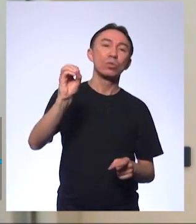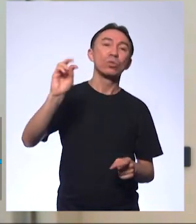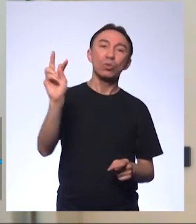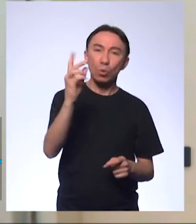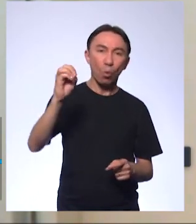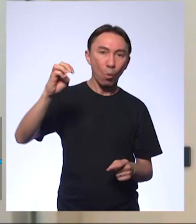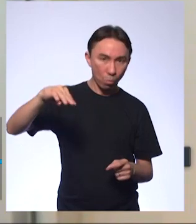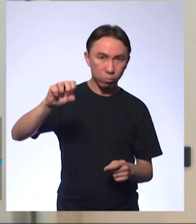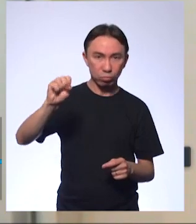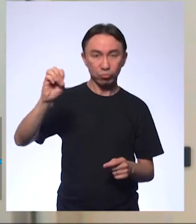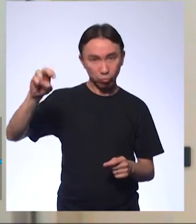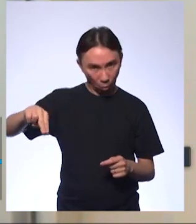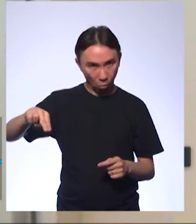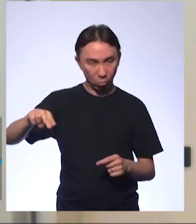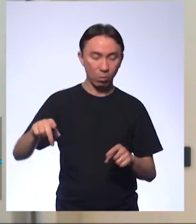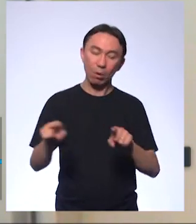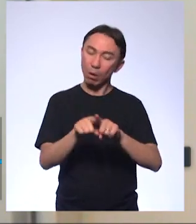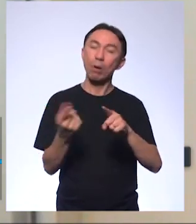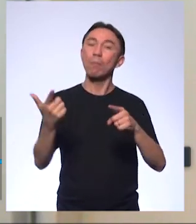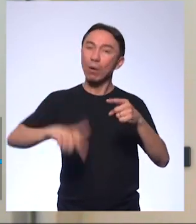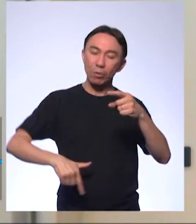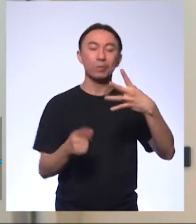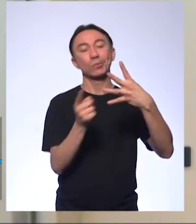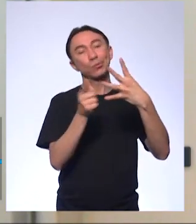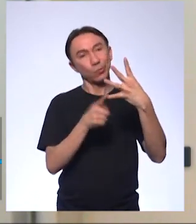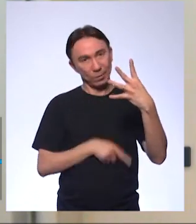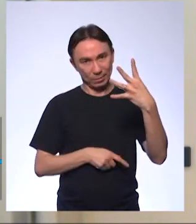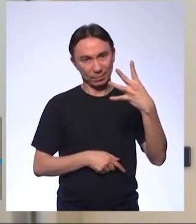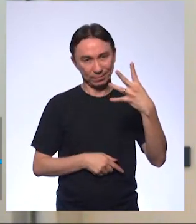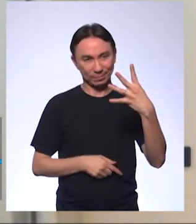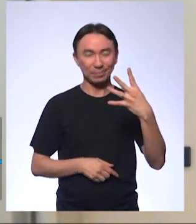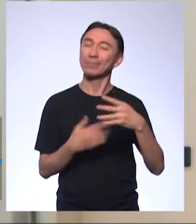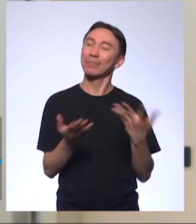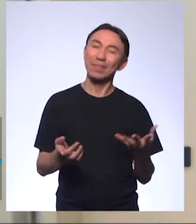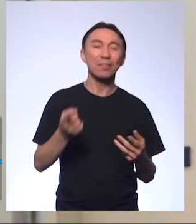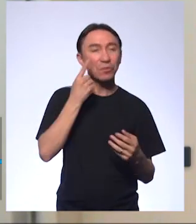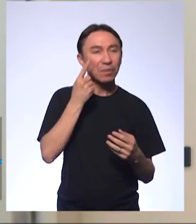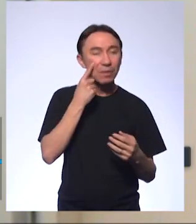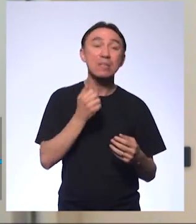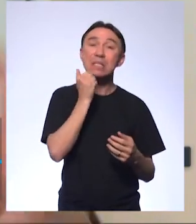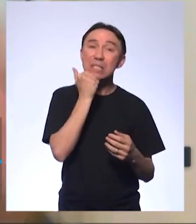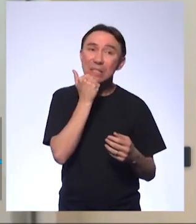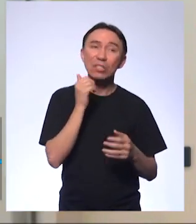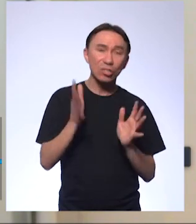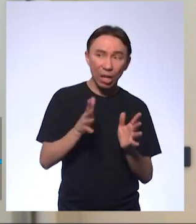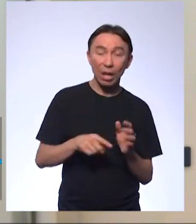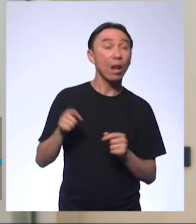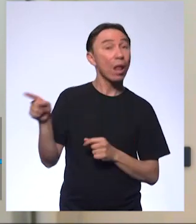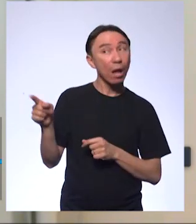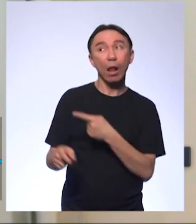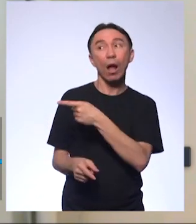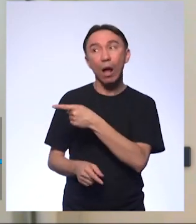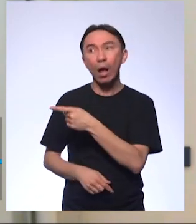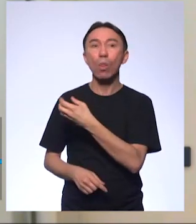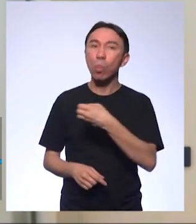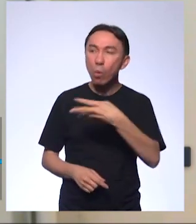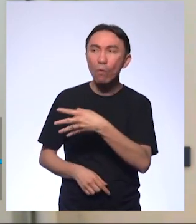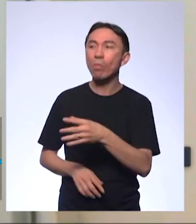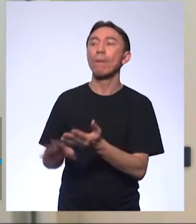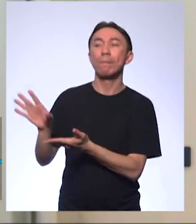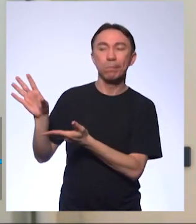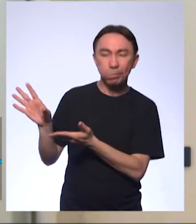Então, agora, vocês viram os 2 outros modelos atômicos. Então, recordando, né, nós vimos Dalton, Thomson, e agora os